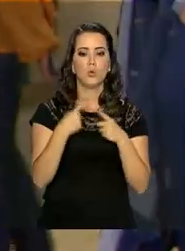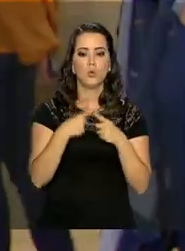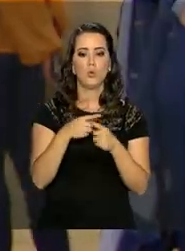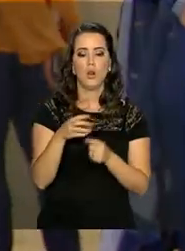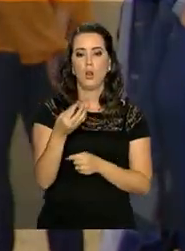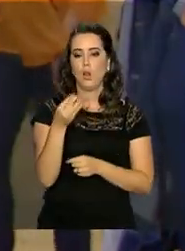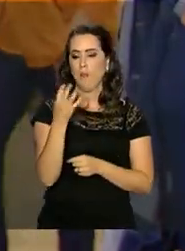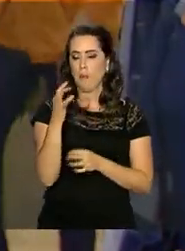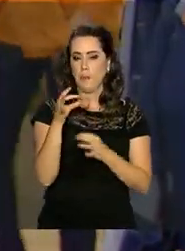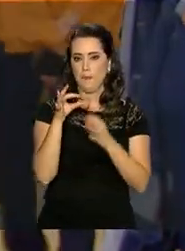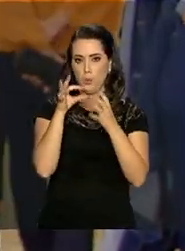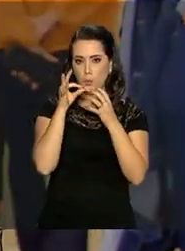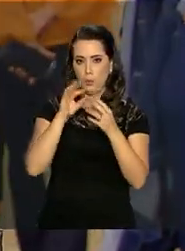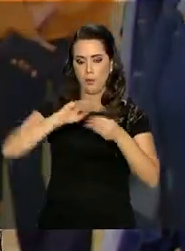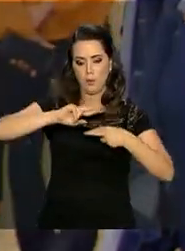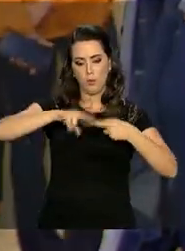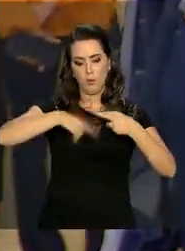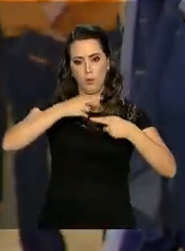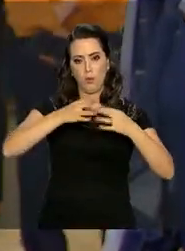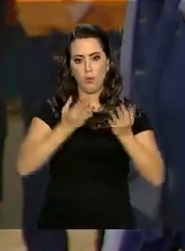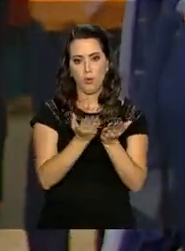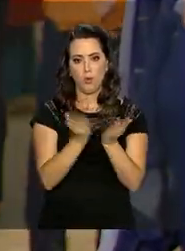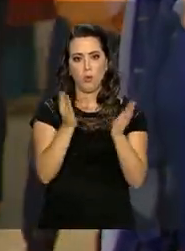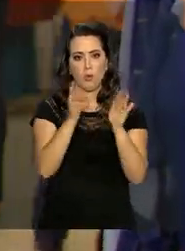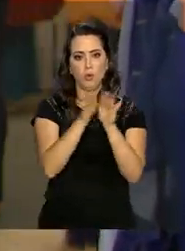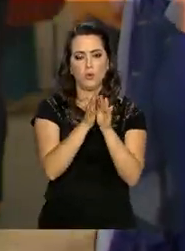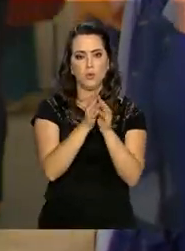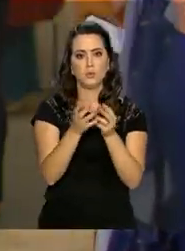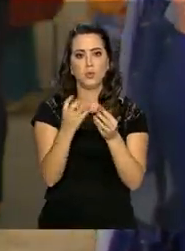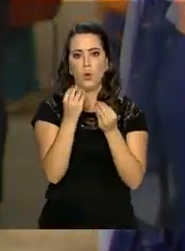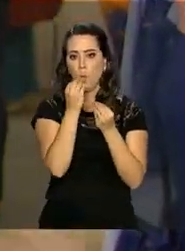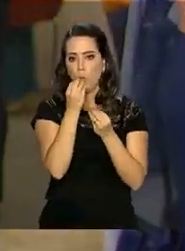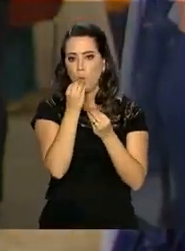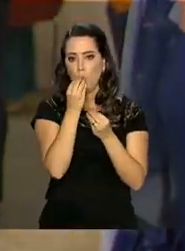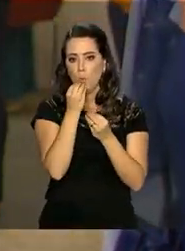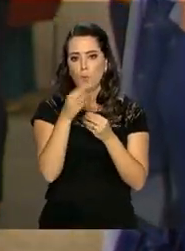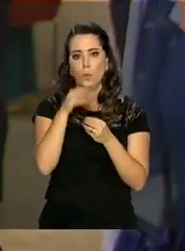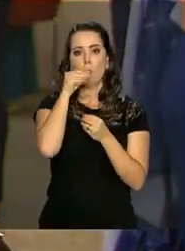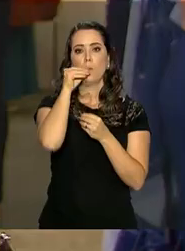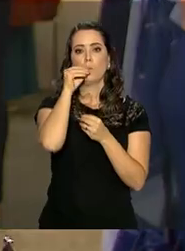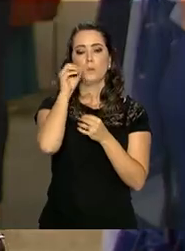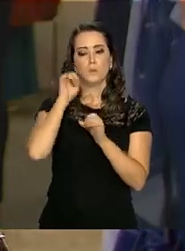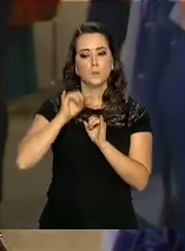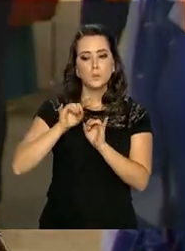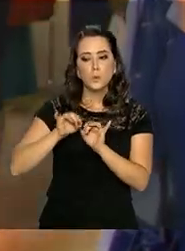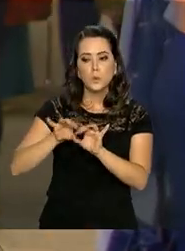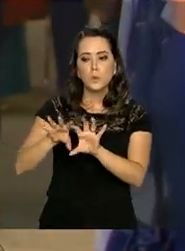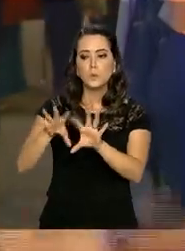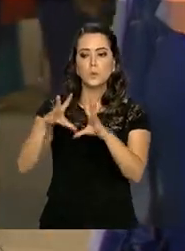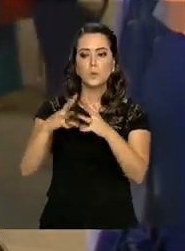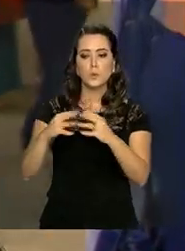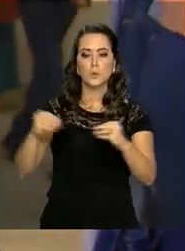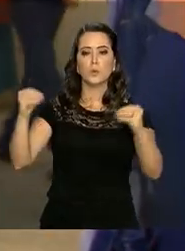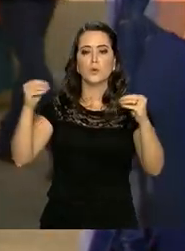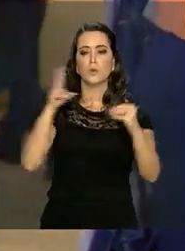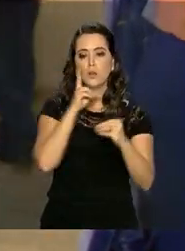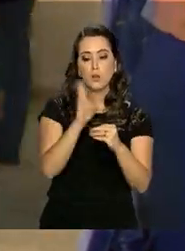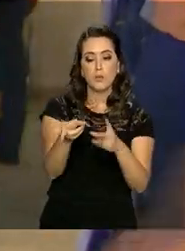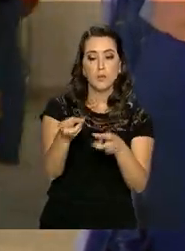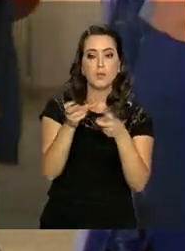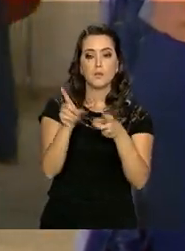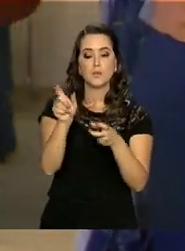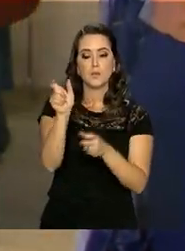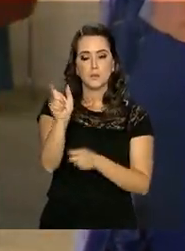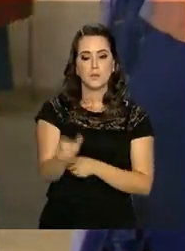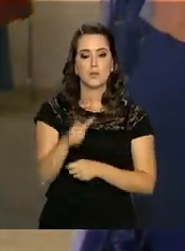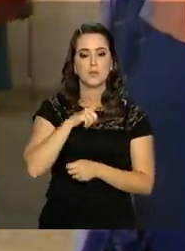fumo, a folha com fruta. Eu fumo, eu consigo curar, eu olho o que, que ele tem, né? Aí